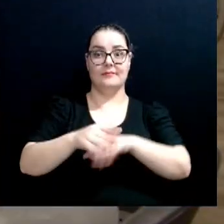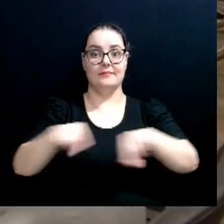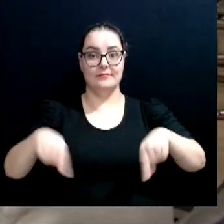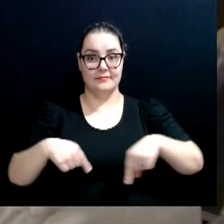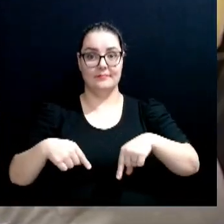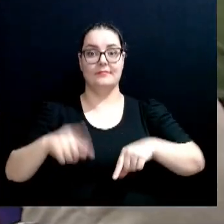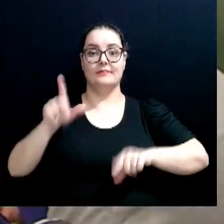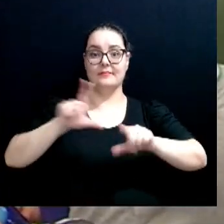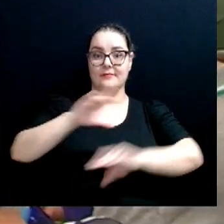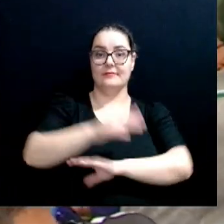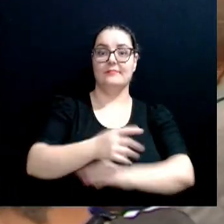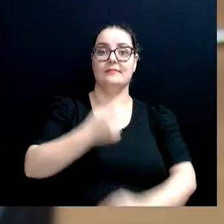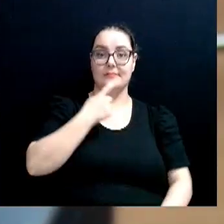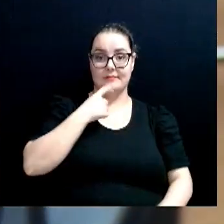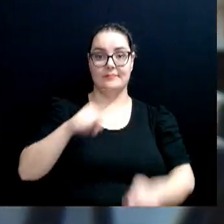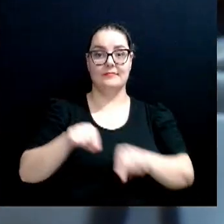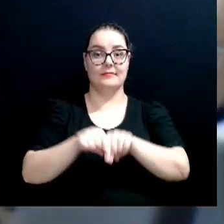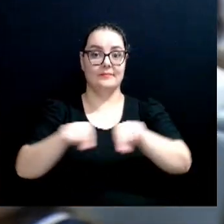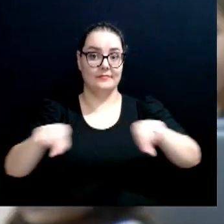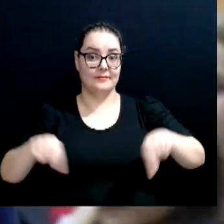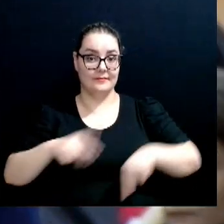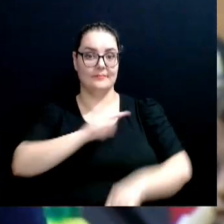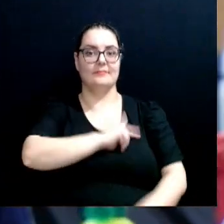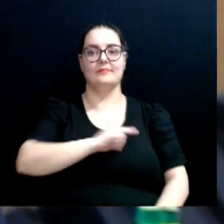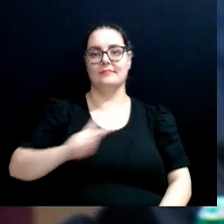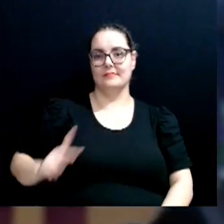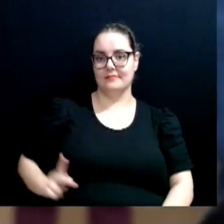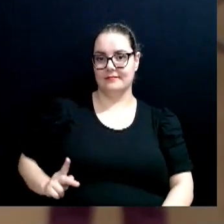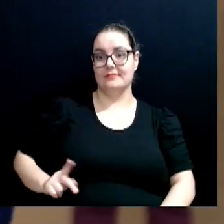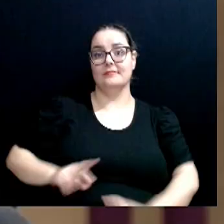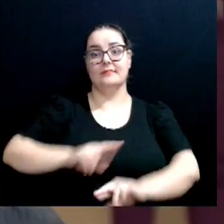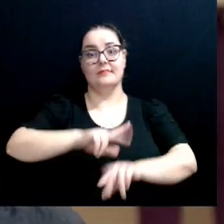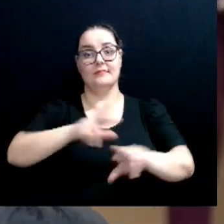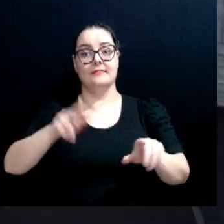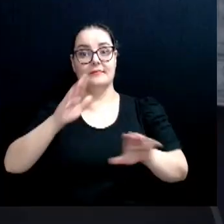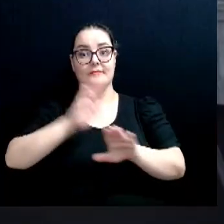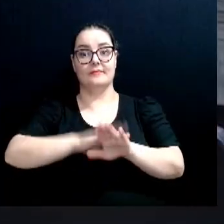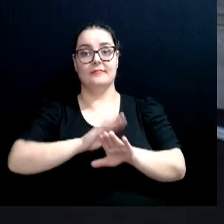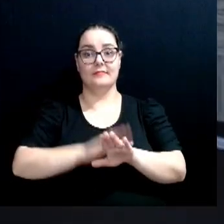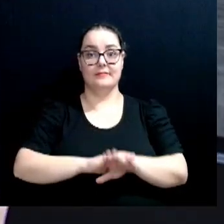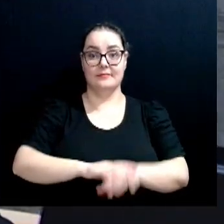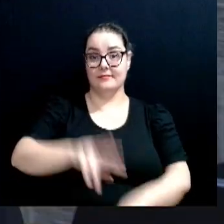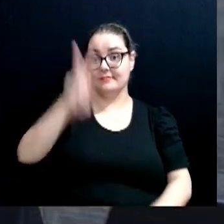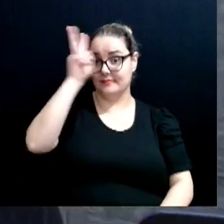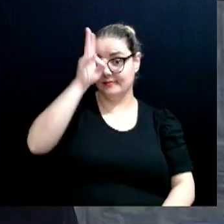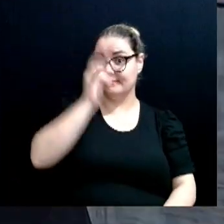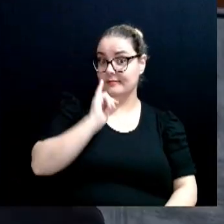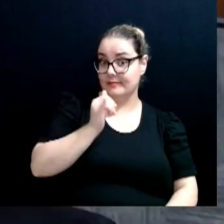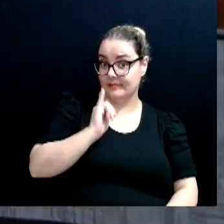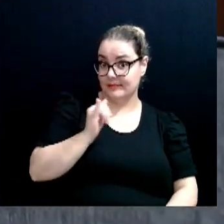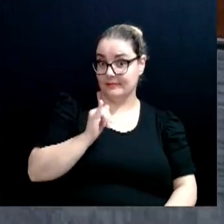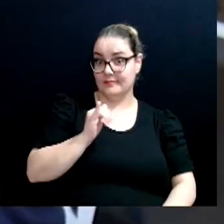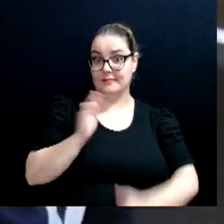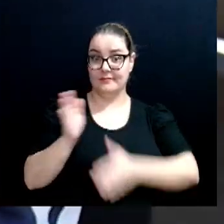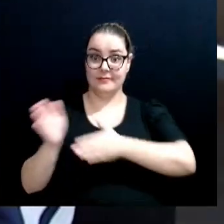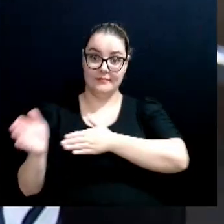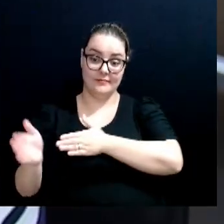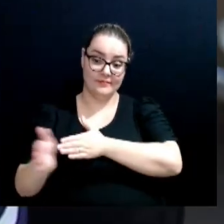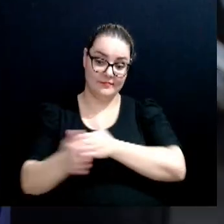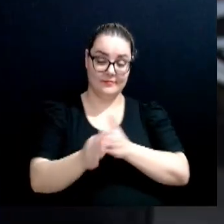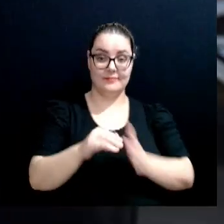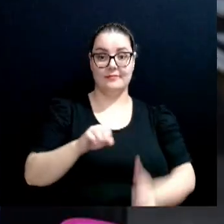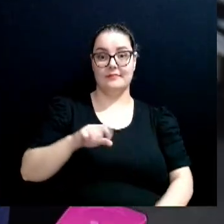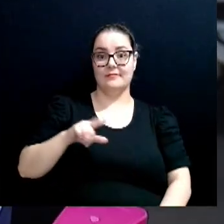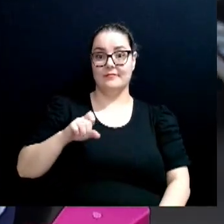a sala da presidência. Entre as atividades está a contação de histórias, conduzida pela Elecamp, com o